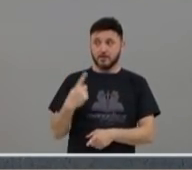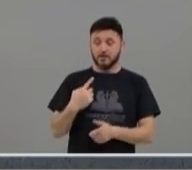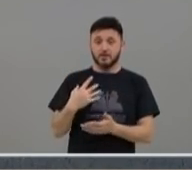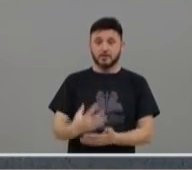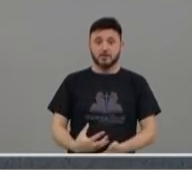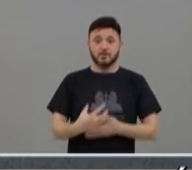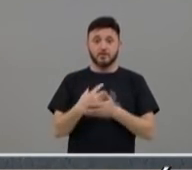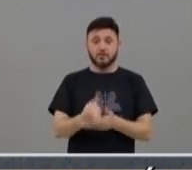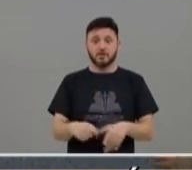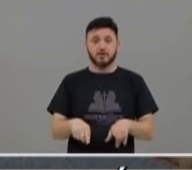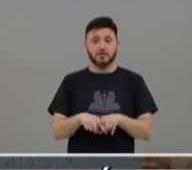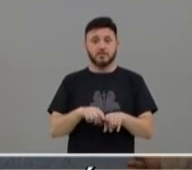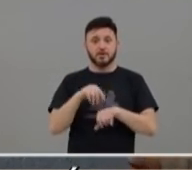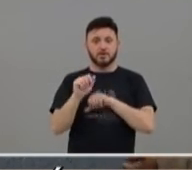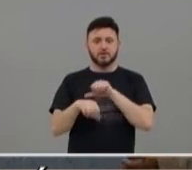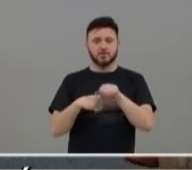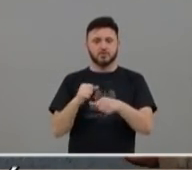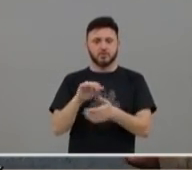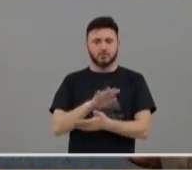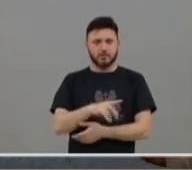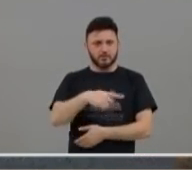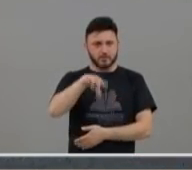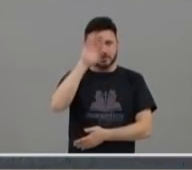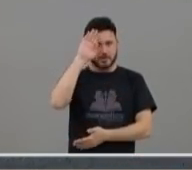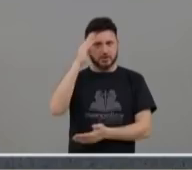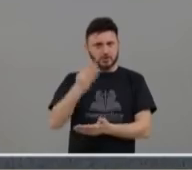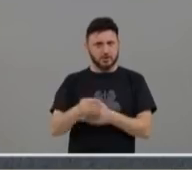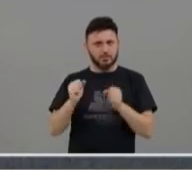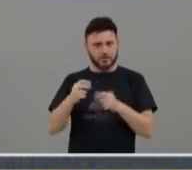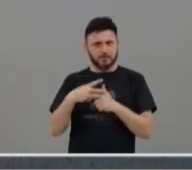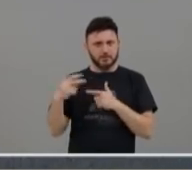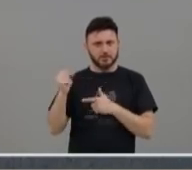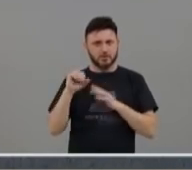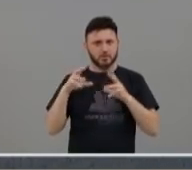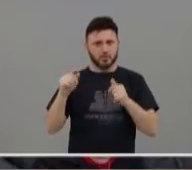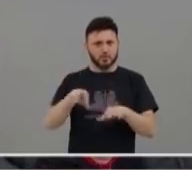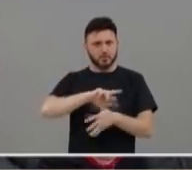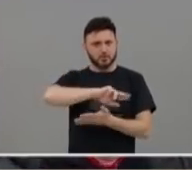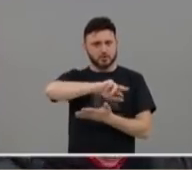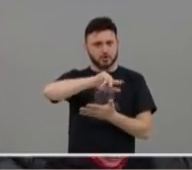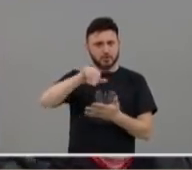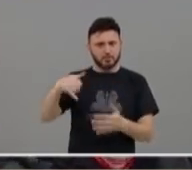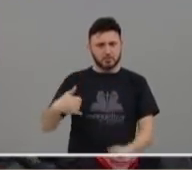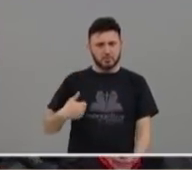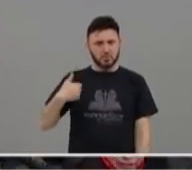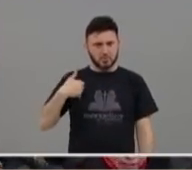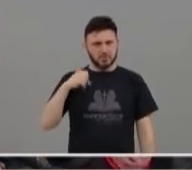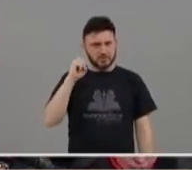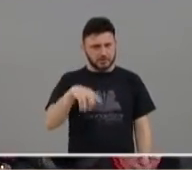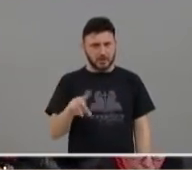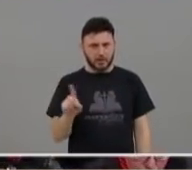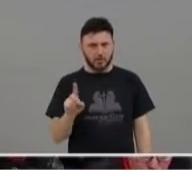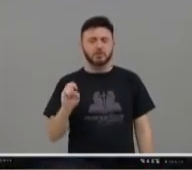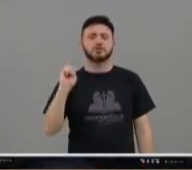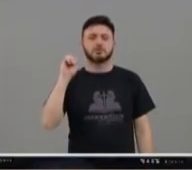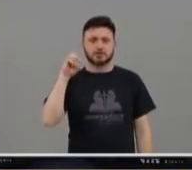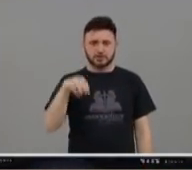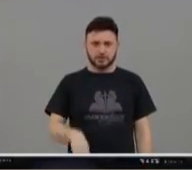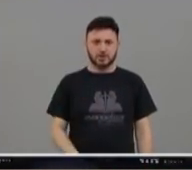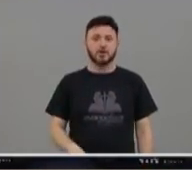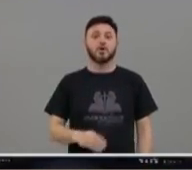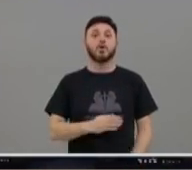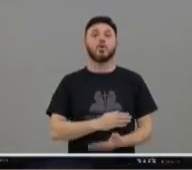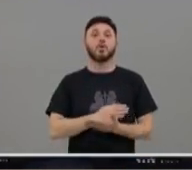resgatar e para transformar. Você acredita que você pode vencer todo qualquer tipo de orgulho, sim ou não? Sim. Sim ou não? Sim.